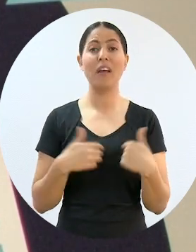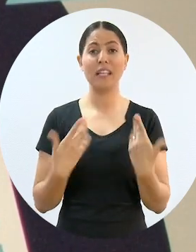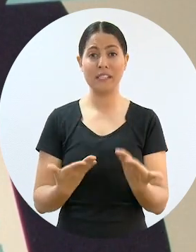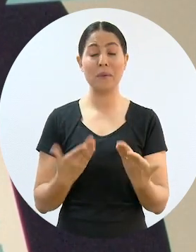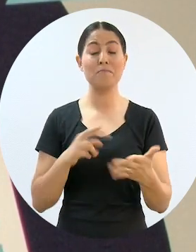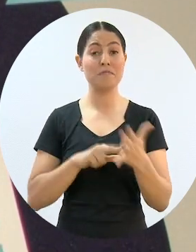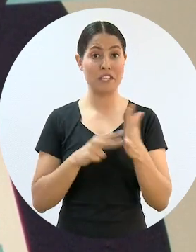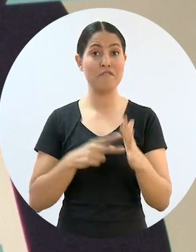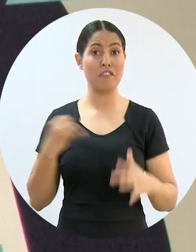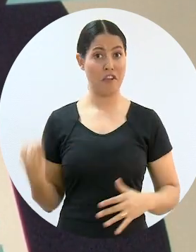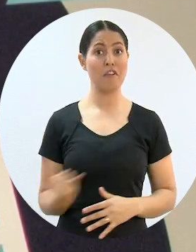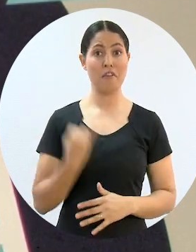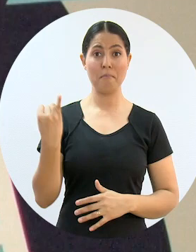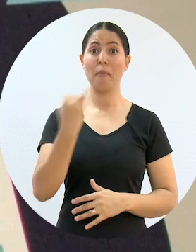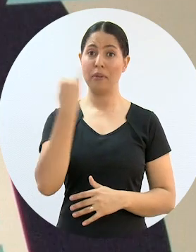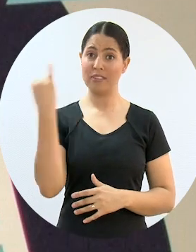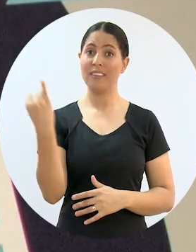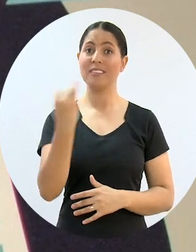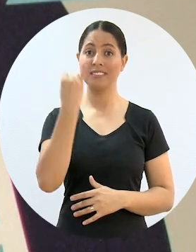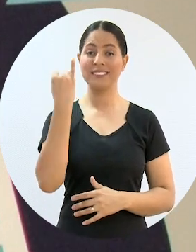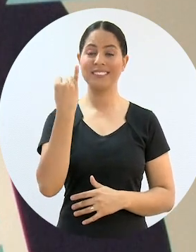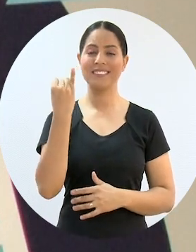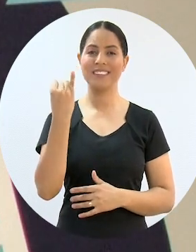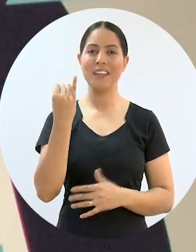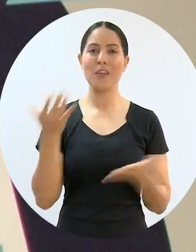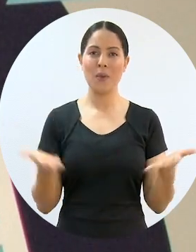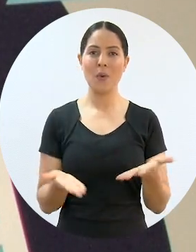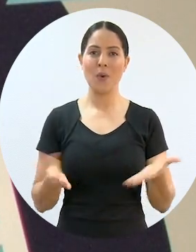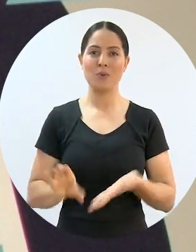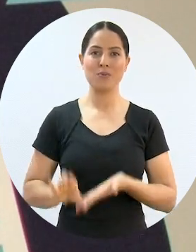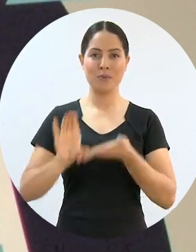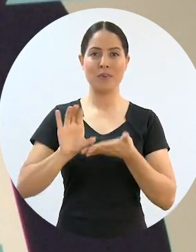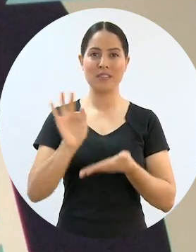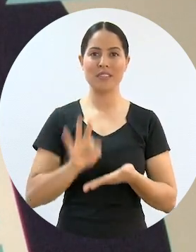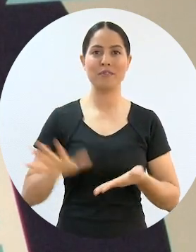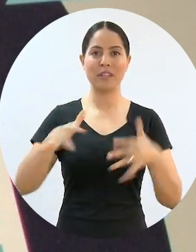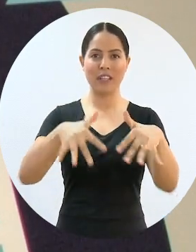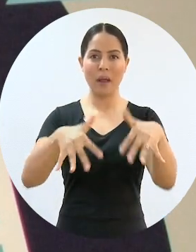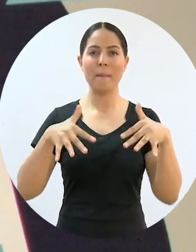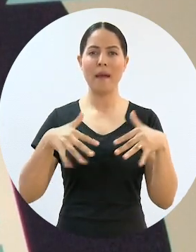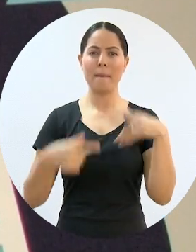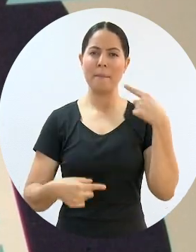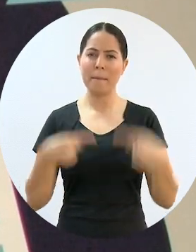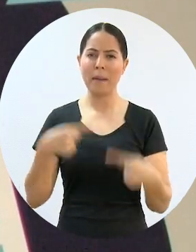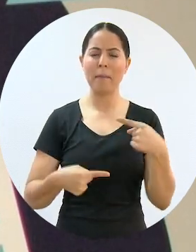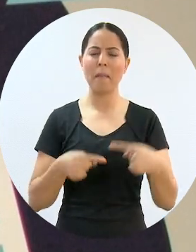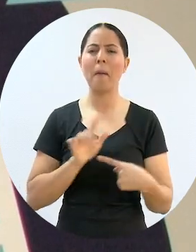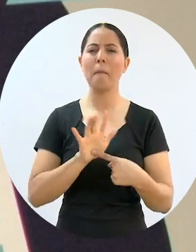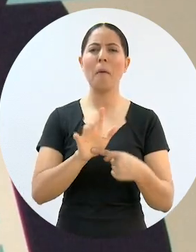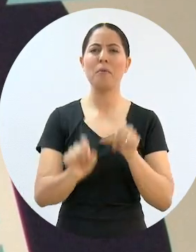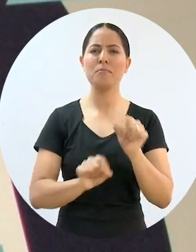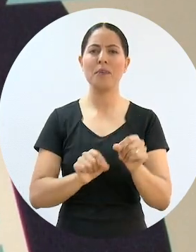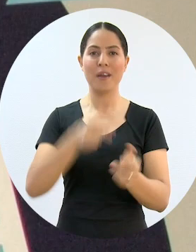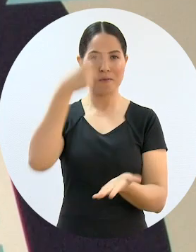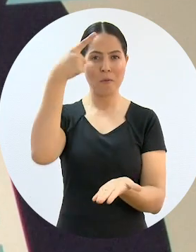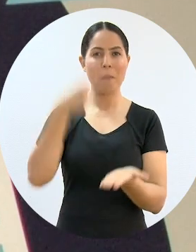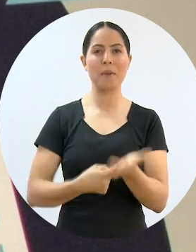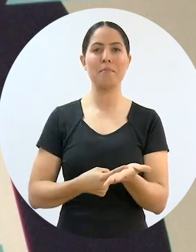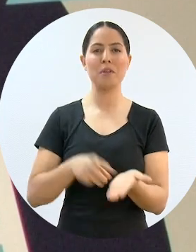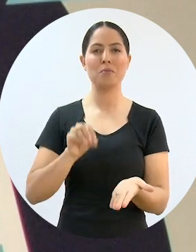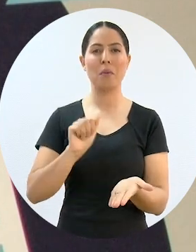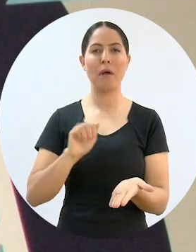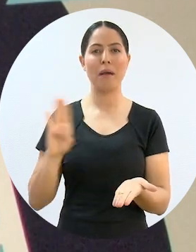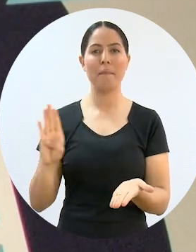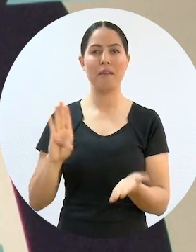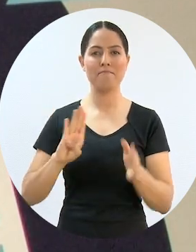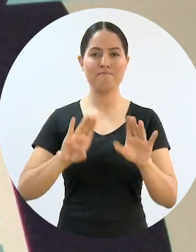muito importante, e essa recepção aqui no Conselho Federal deste debate é o cumprimento estrito da